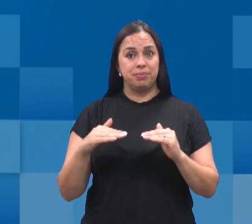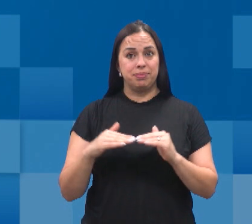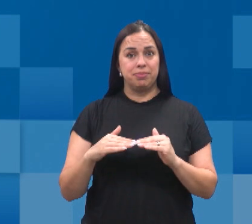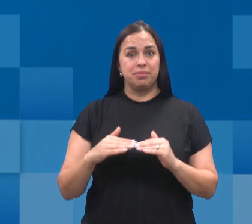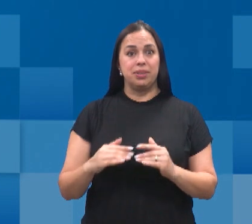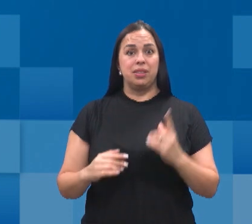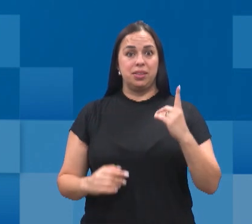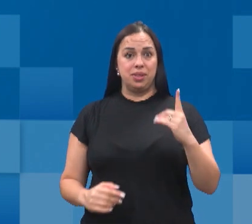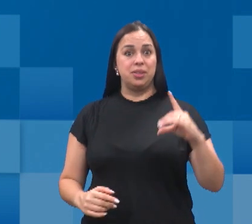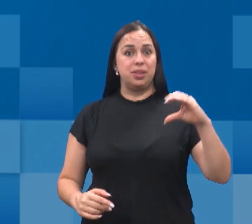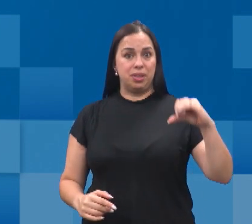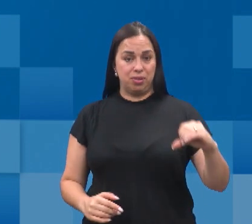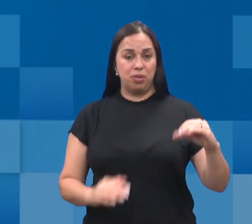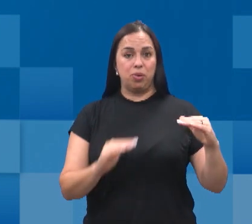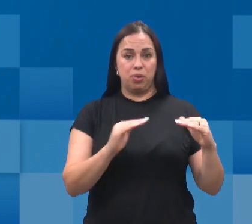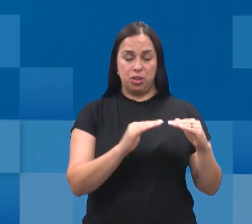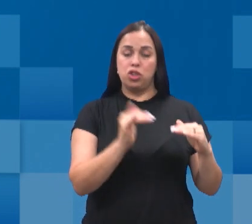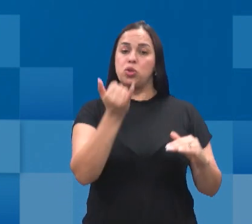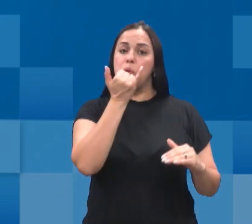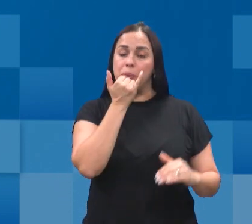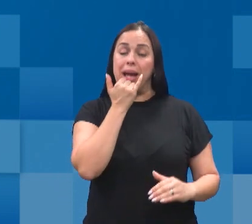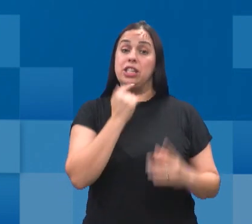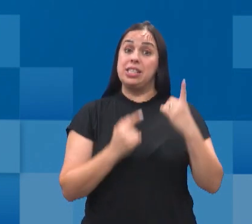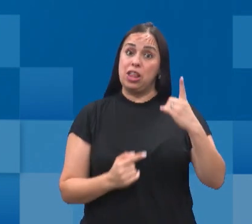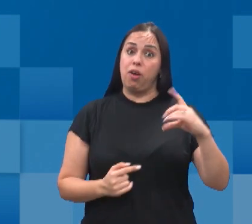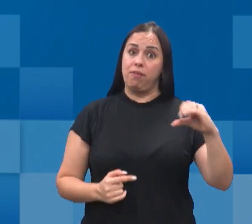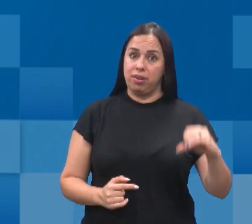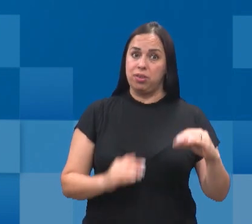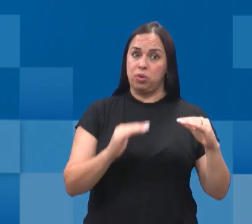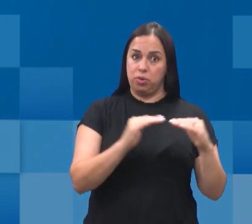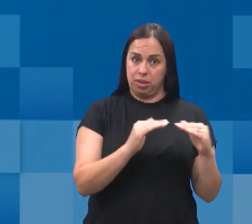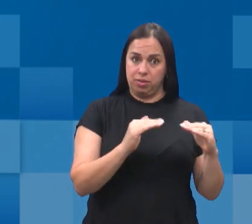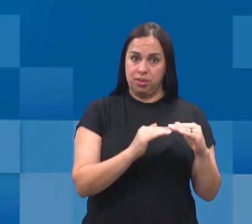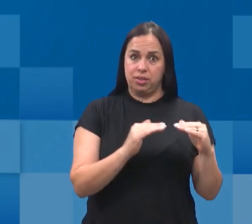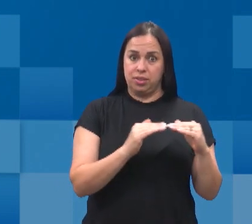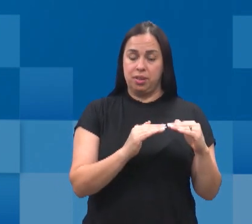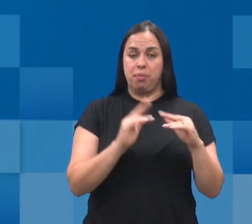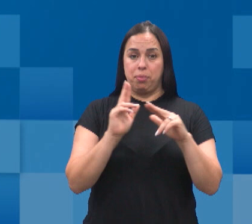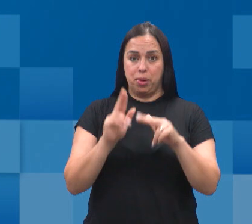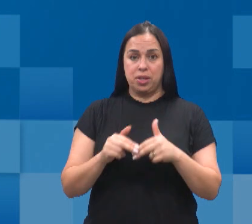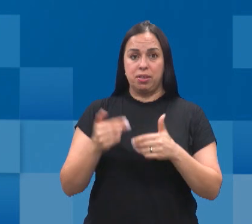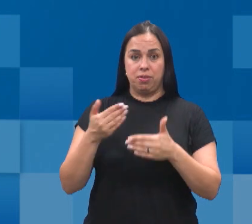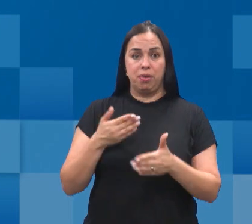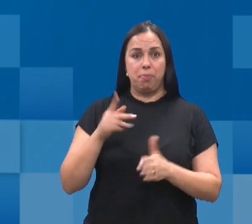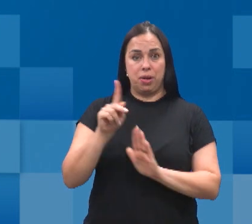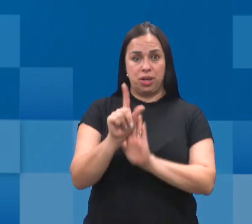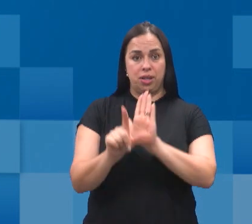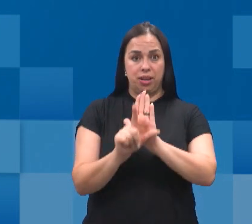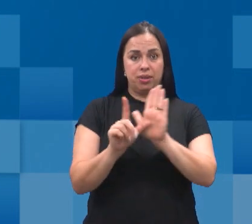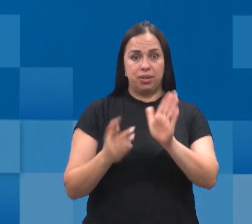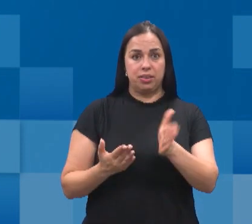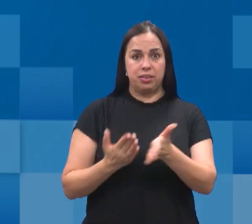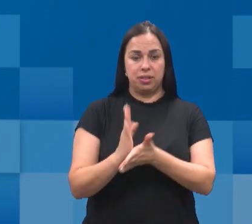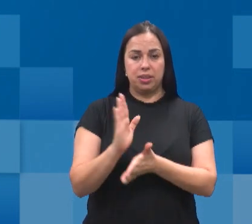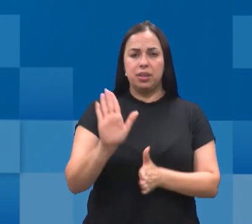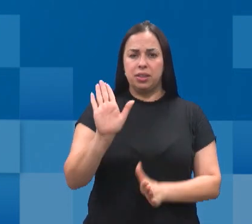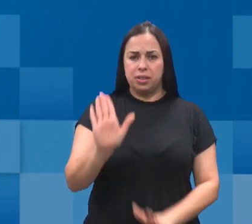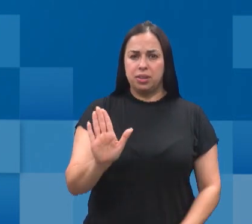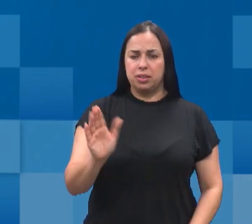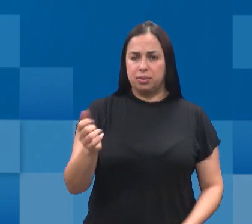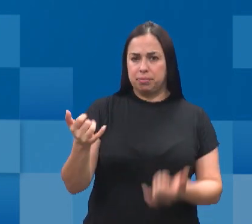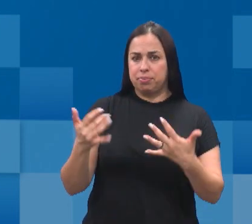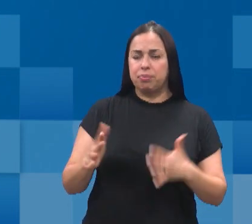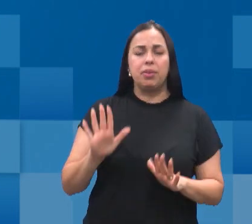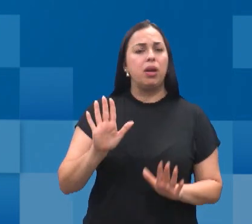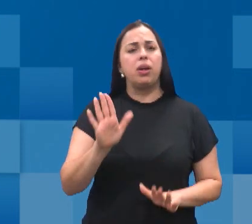19 votos favoráveis, corrigindo aqui, senhor presidente. 19 votos favoráveis, está aprovado por unanimidade. Justificativo de votação. Não, eu queria uma